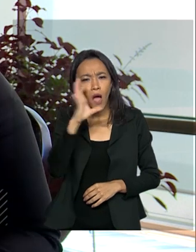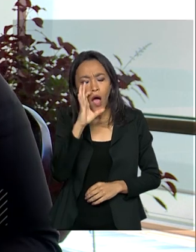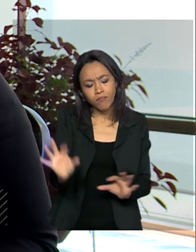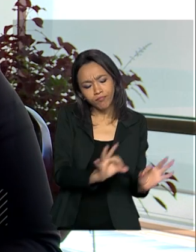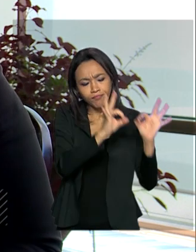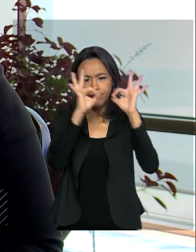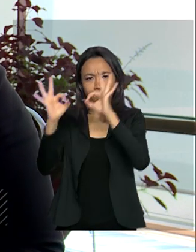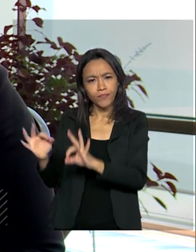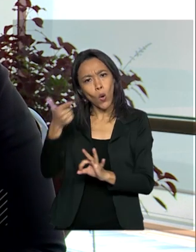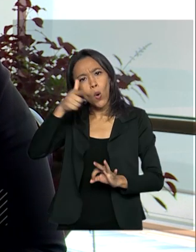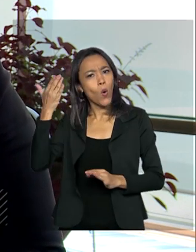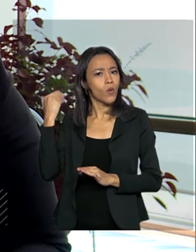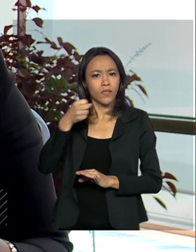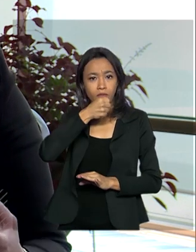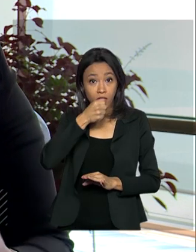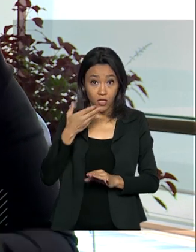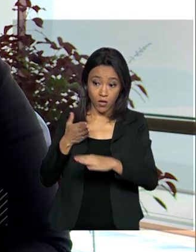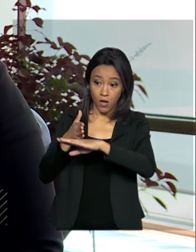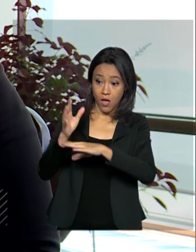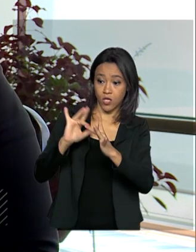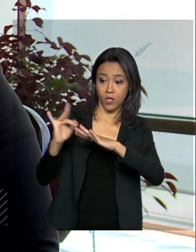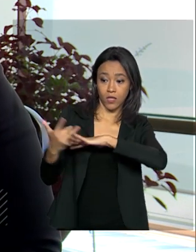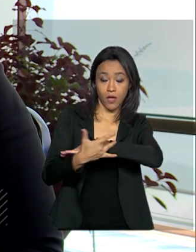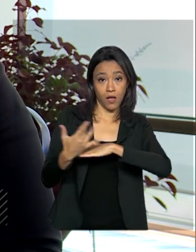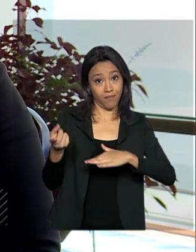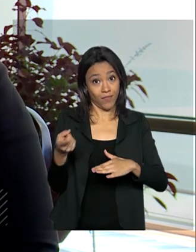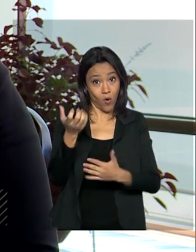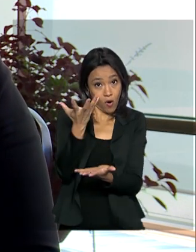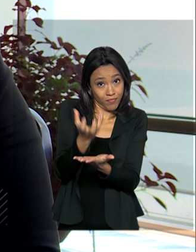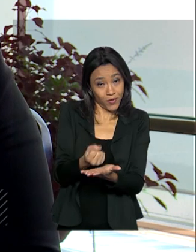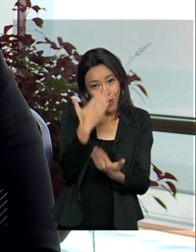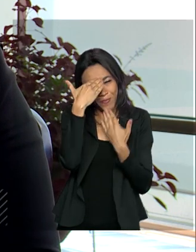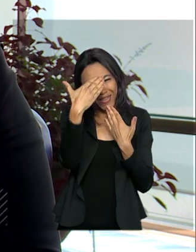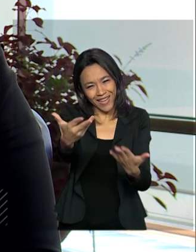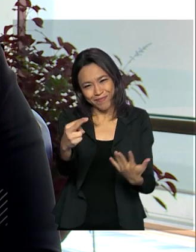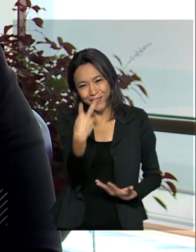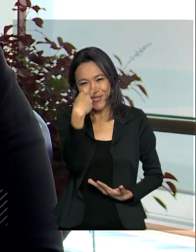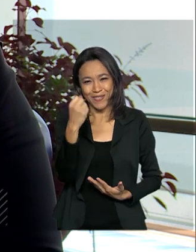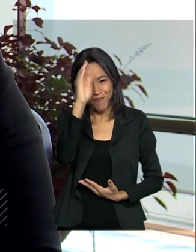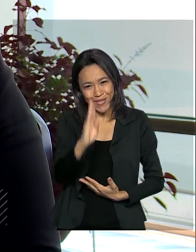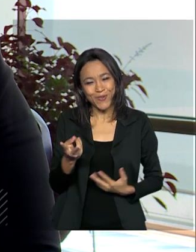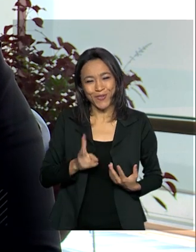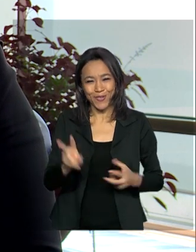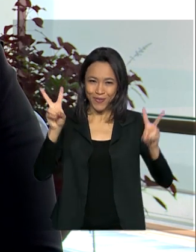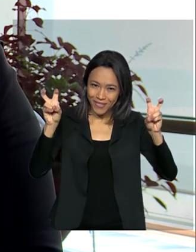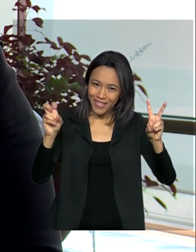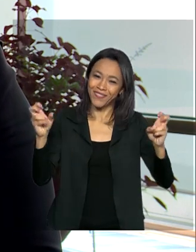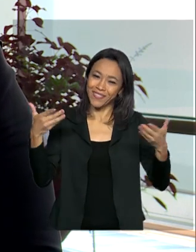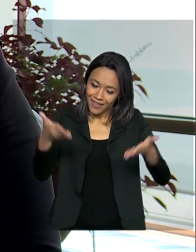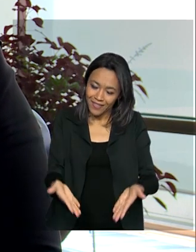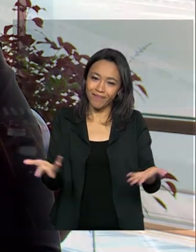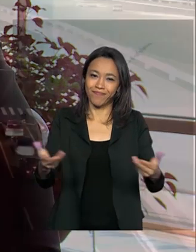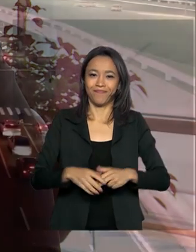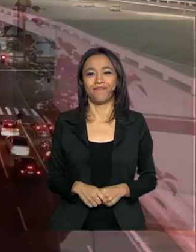essa e outras entrevistas acesse nossas redes sociais ou baixo e bc play obrigada pela companhia e o brasil continua em pauta